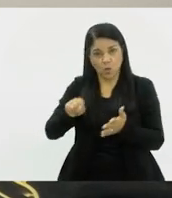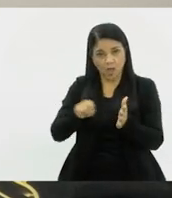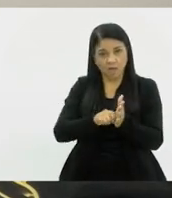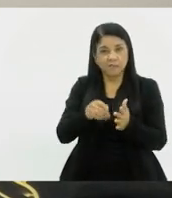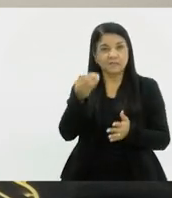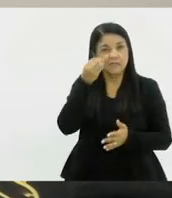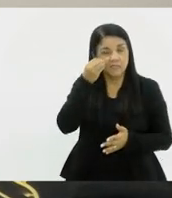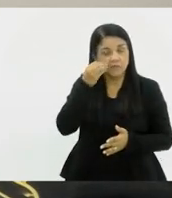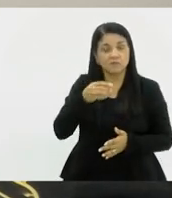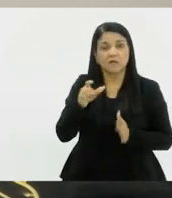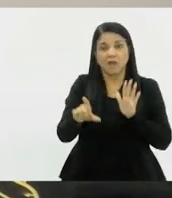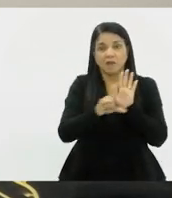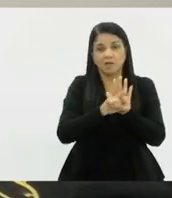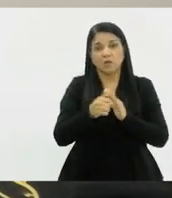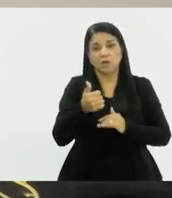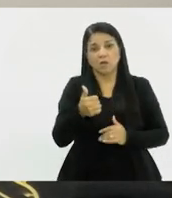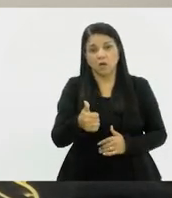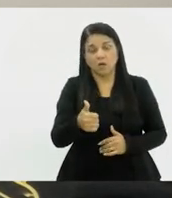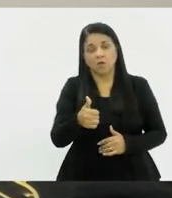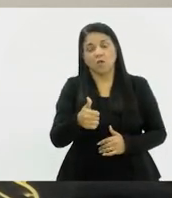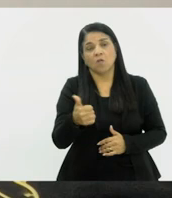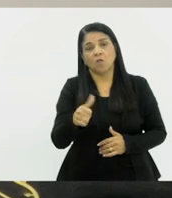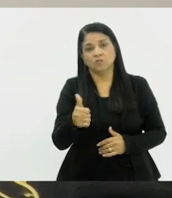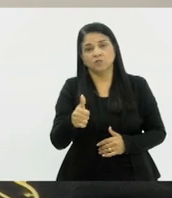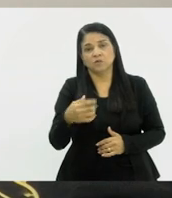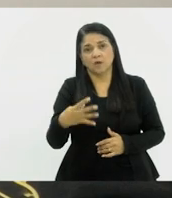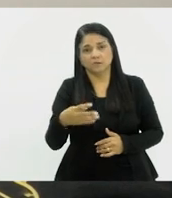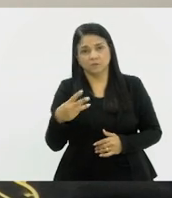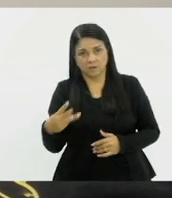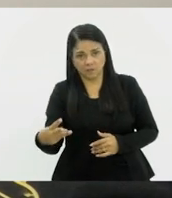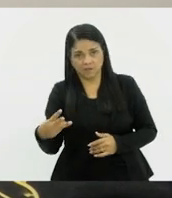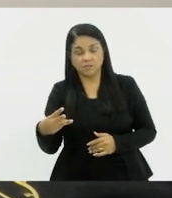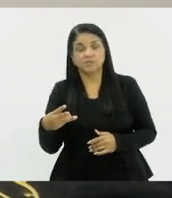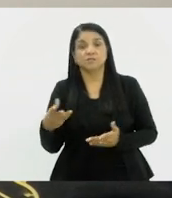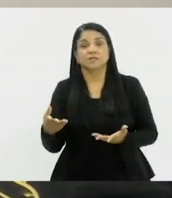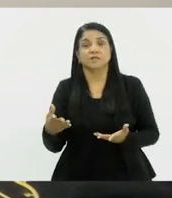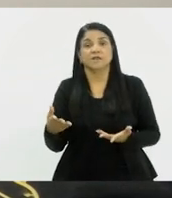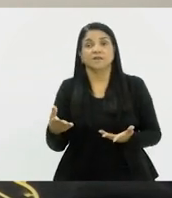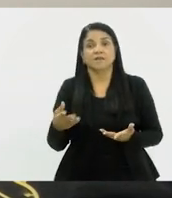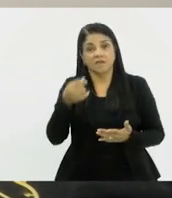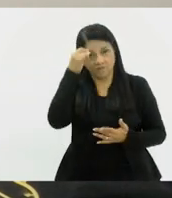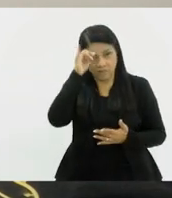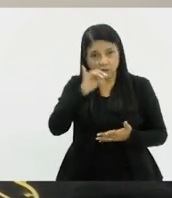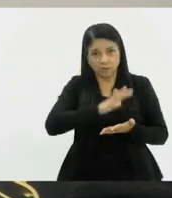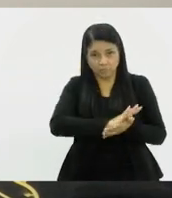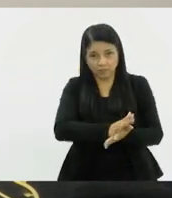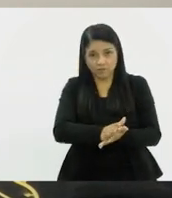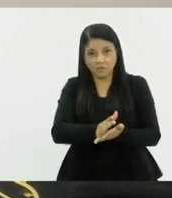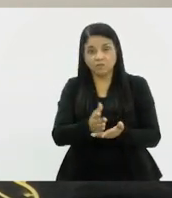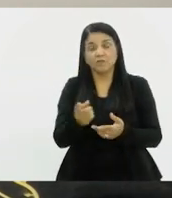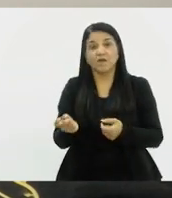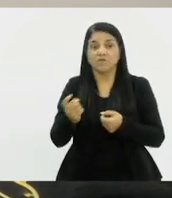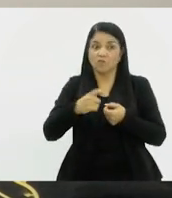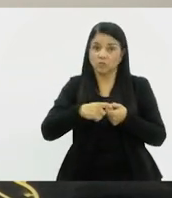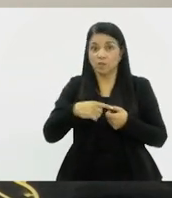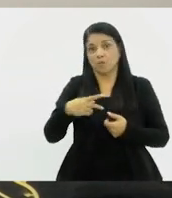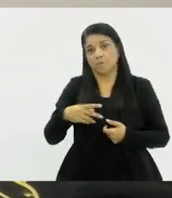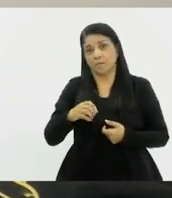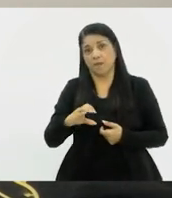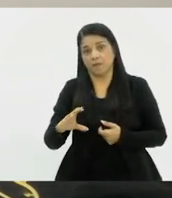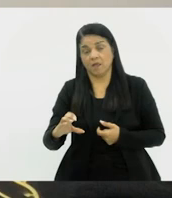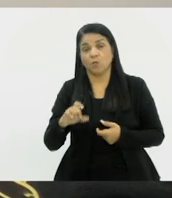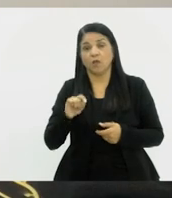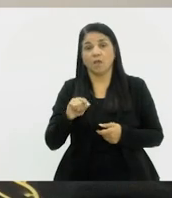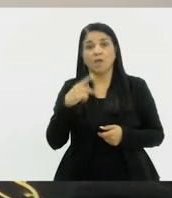11343 a gente vinha tentando fugir dessa estigmação do eh do usuário é a ideia é retomar e retomar por caol linha é uma